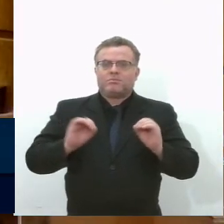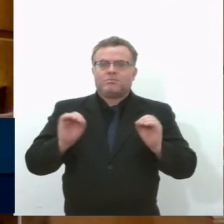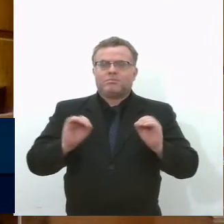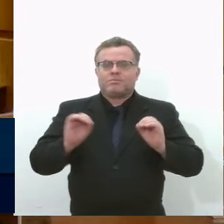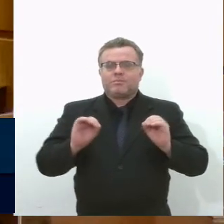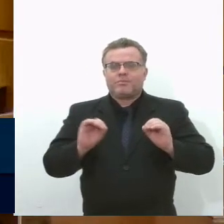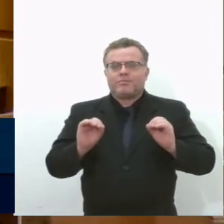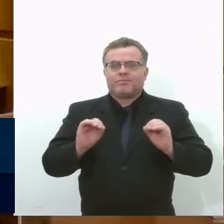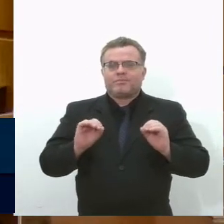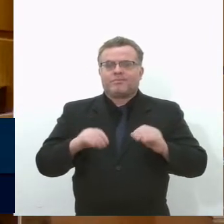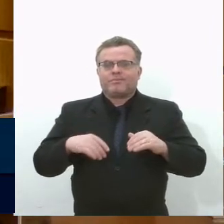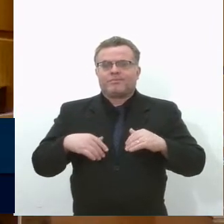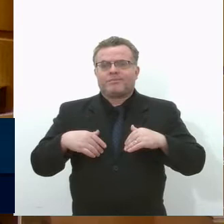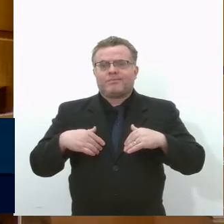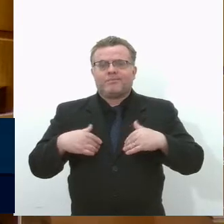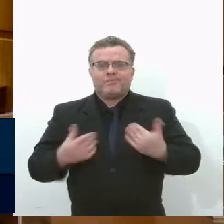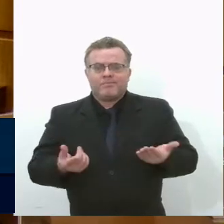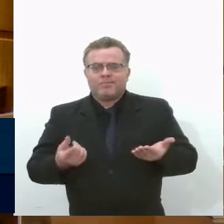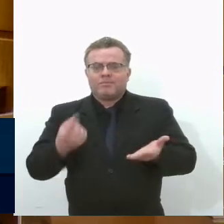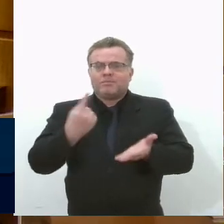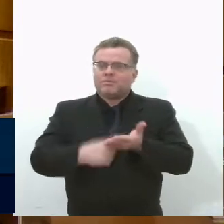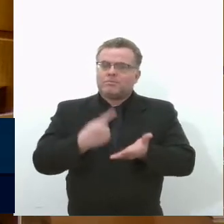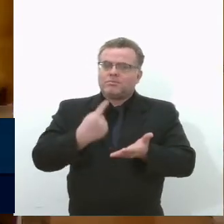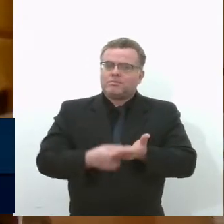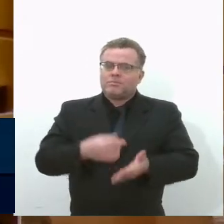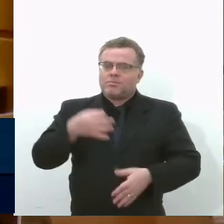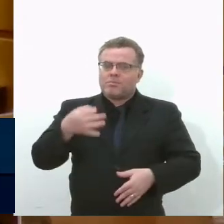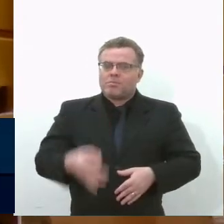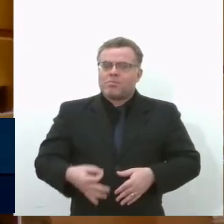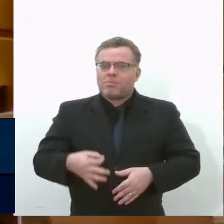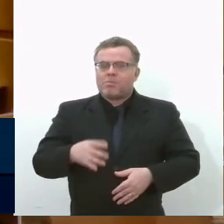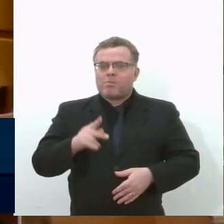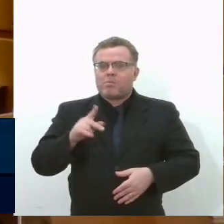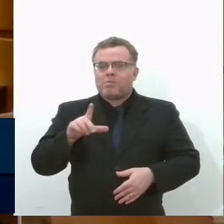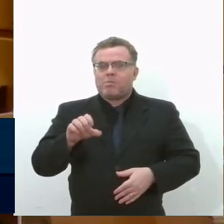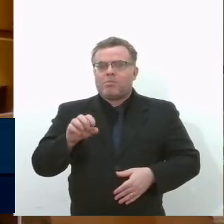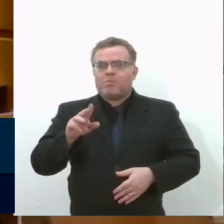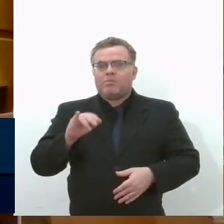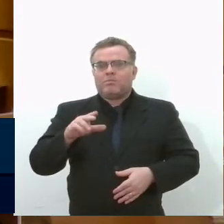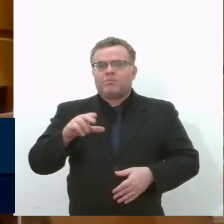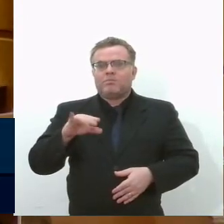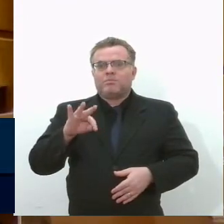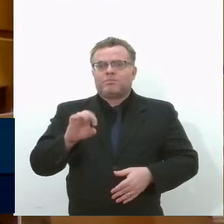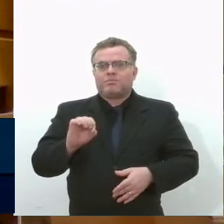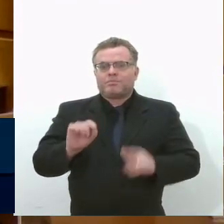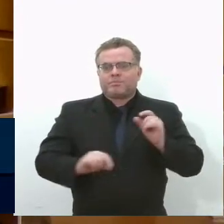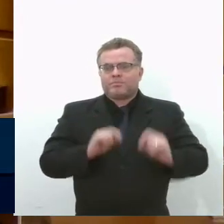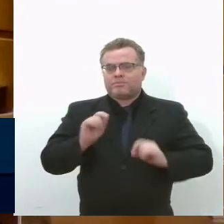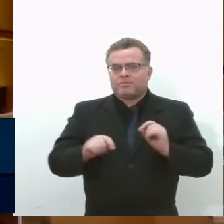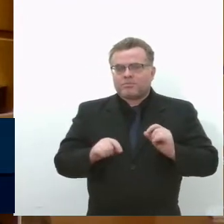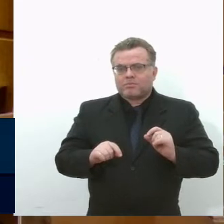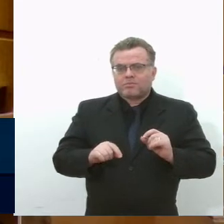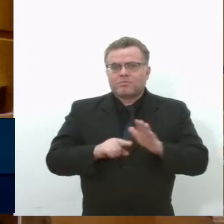Para ser realizado um plebiscito, que é o que se pressupõe